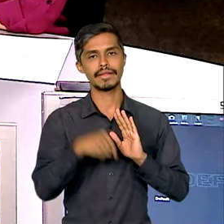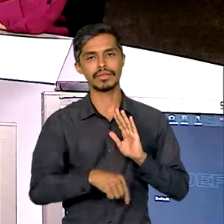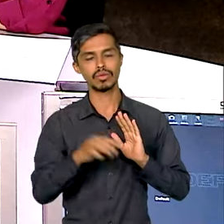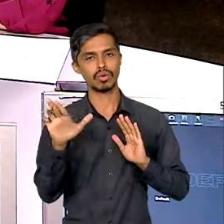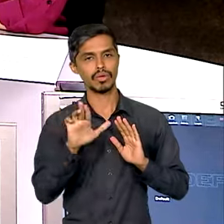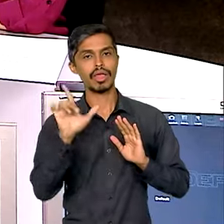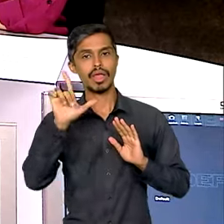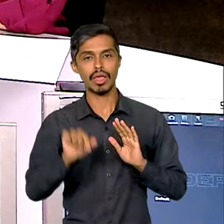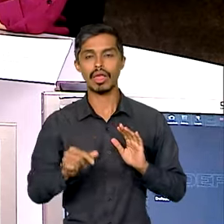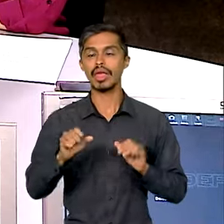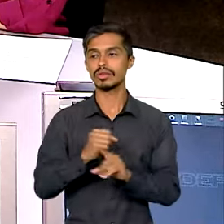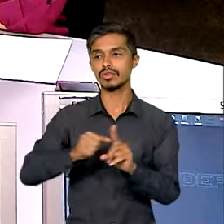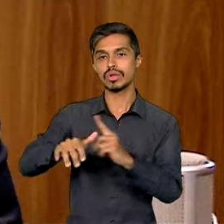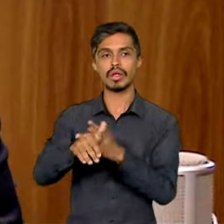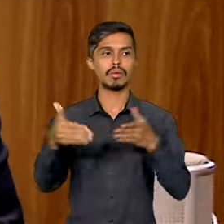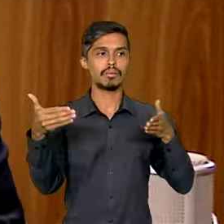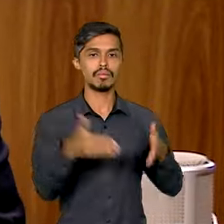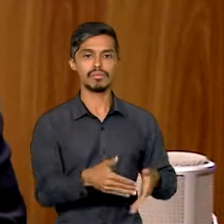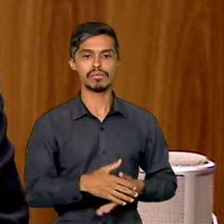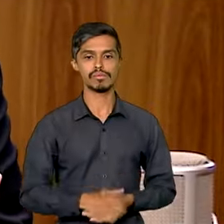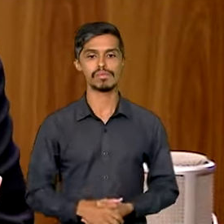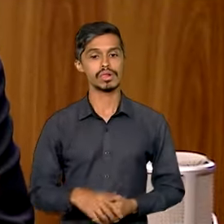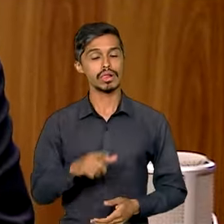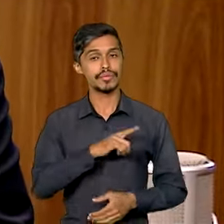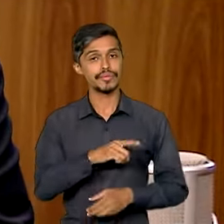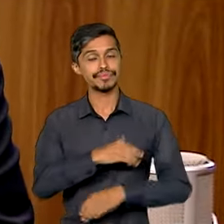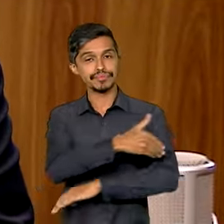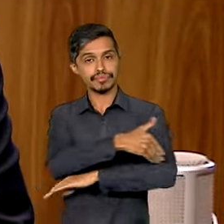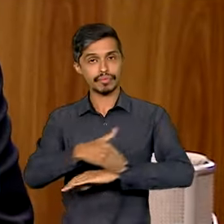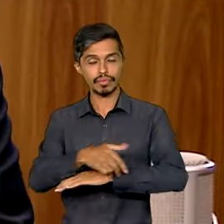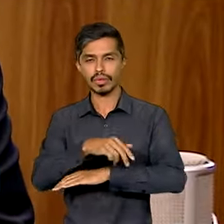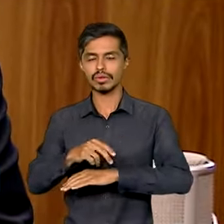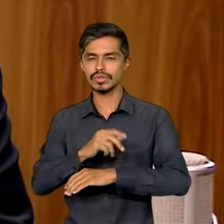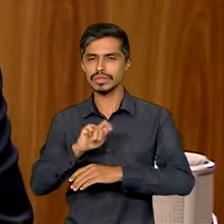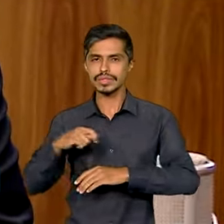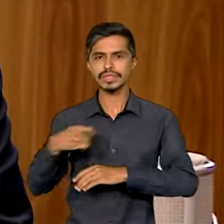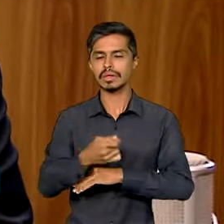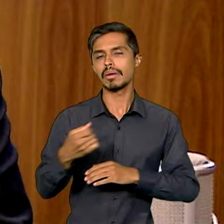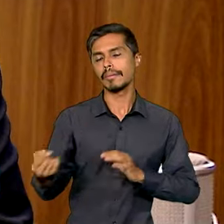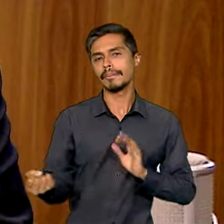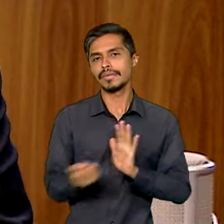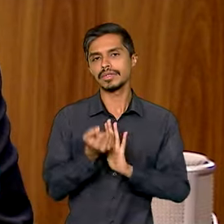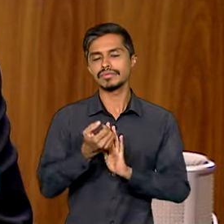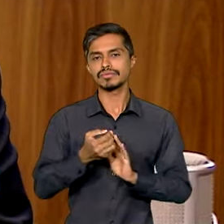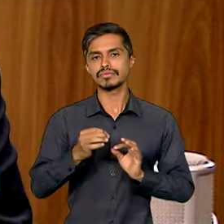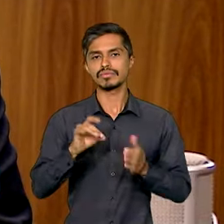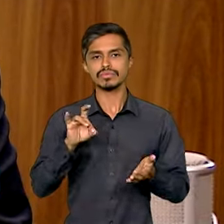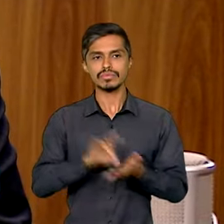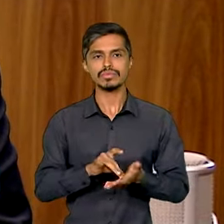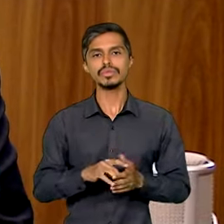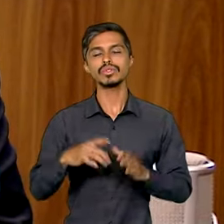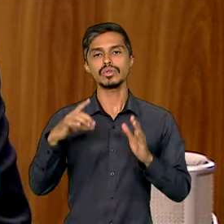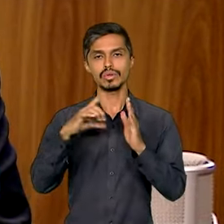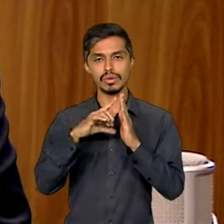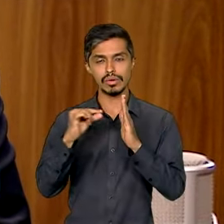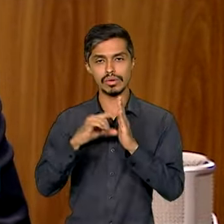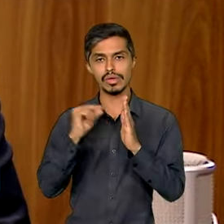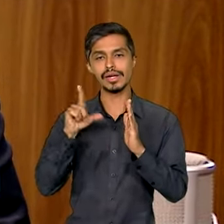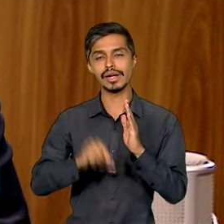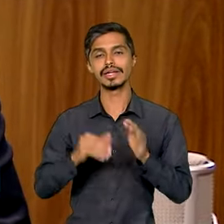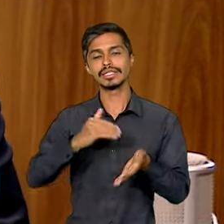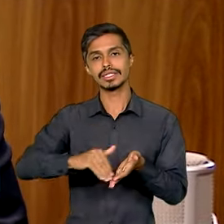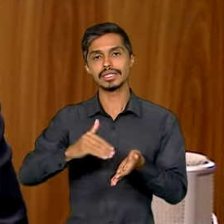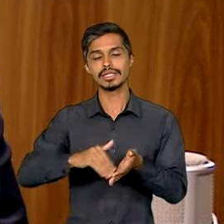a participação social. Tem um endereço oficial do povo brasileiro no Palácio do Planalto, que é a